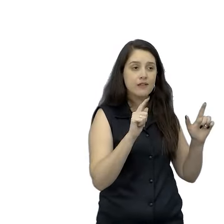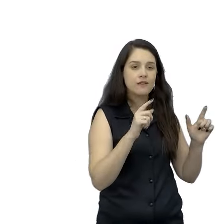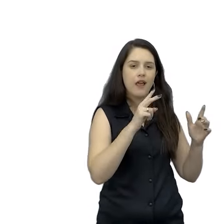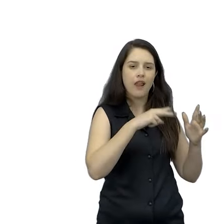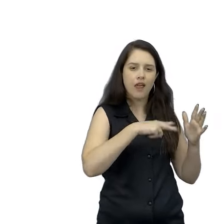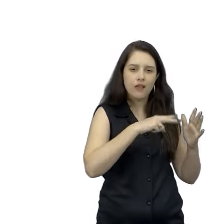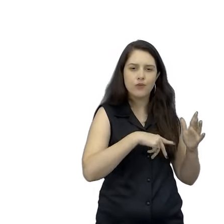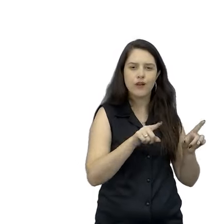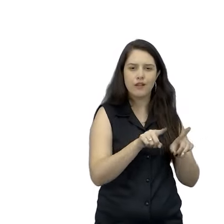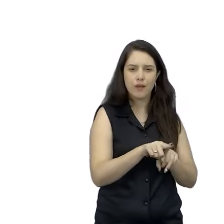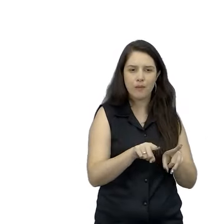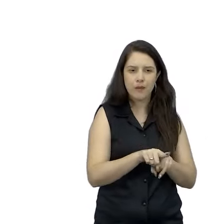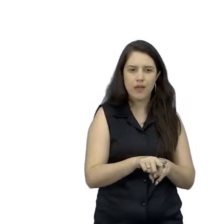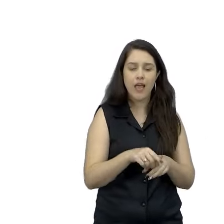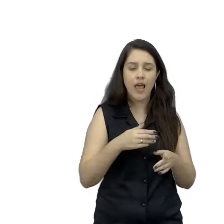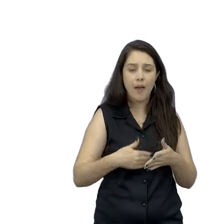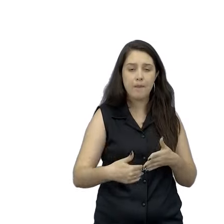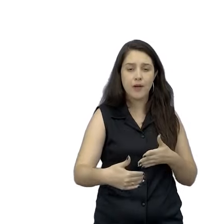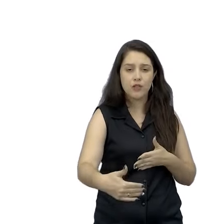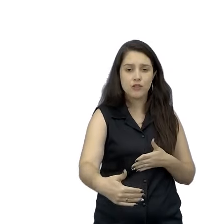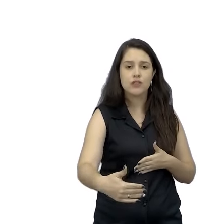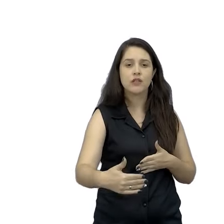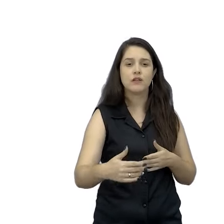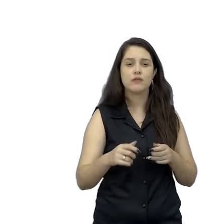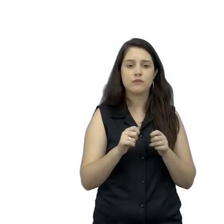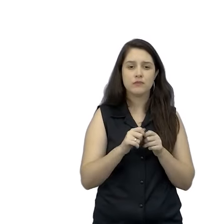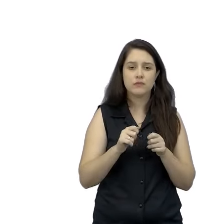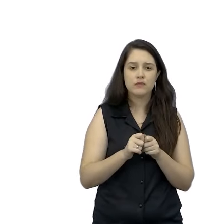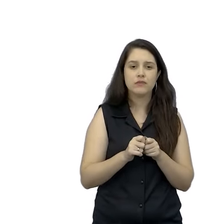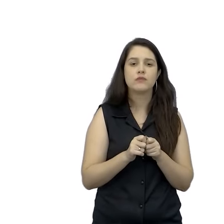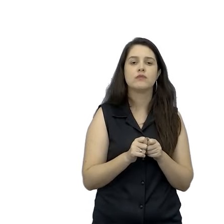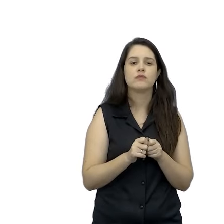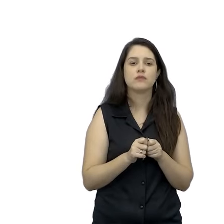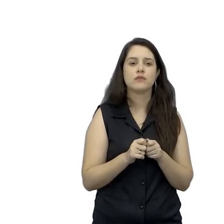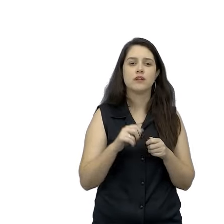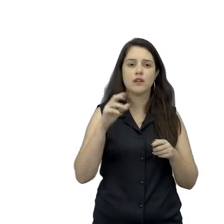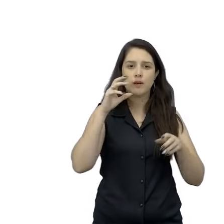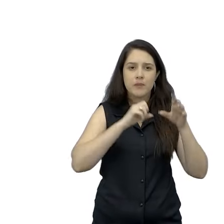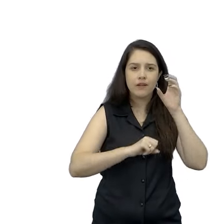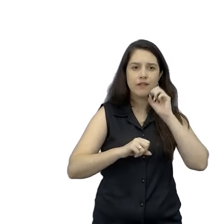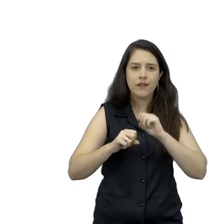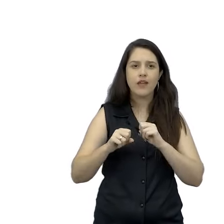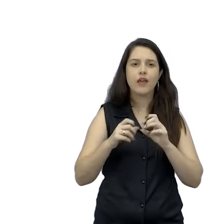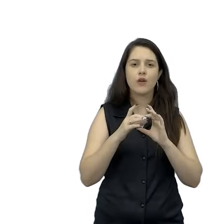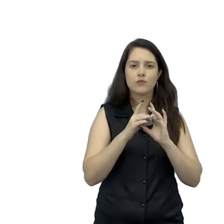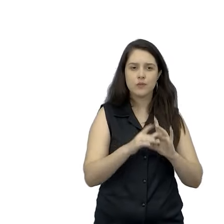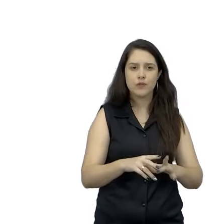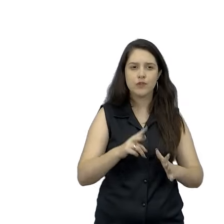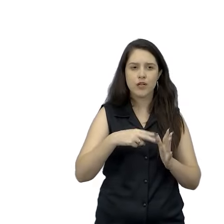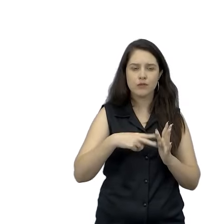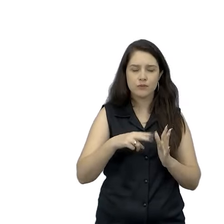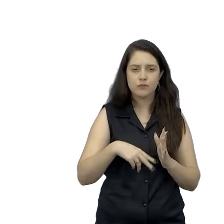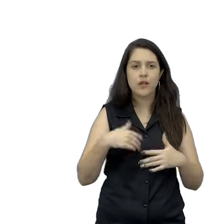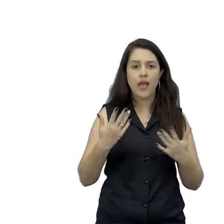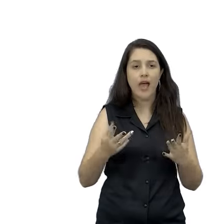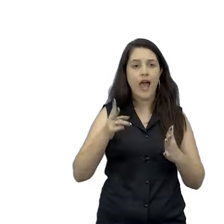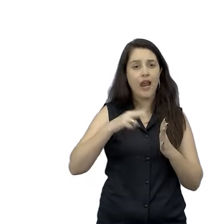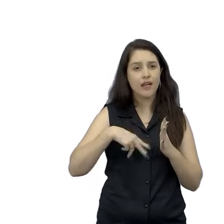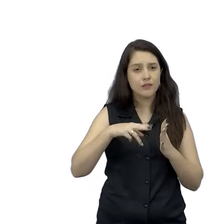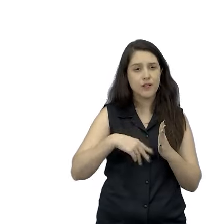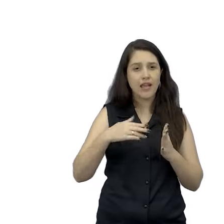pela leitura. E a partir daí ele passa a ter familiaridade com aquele gênero, né? Então já facilita a sua compreensão. Então, a leitura